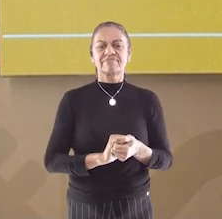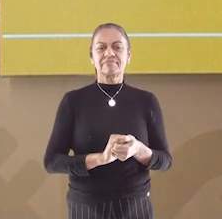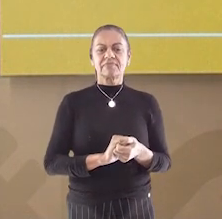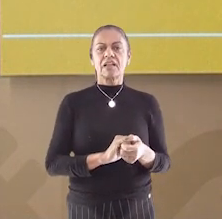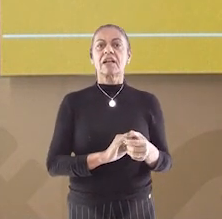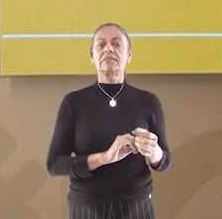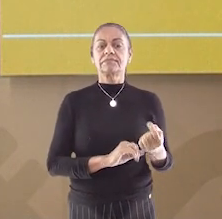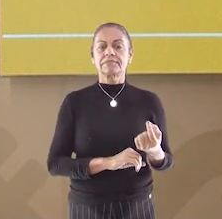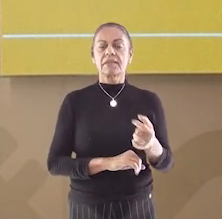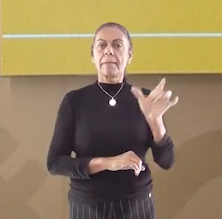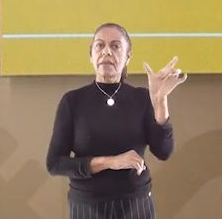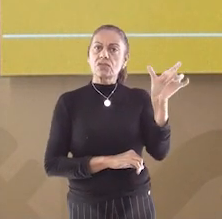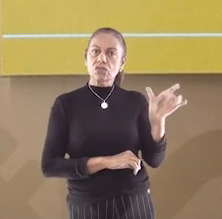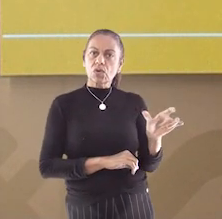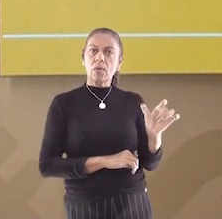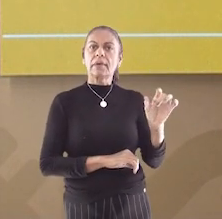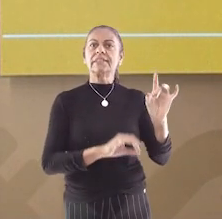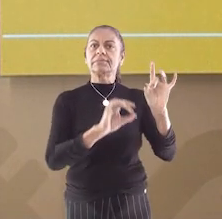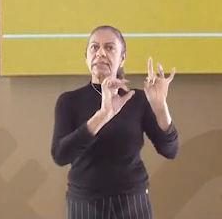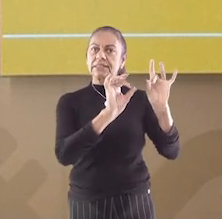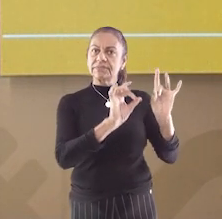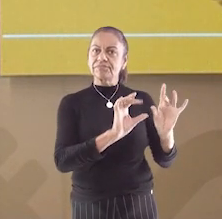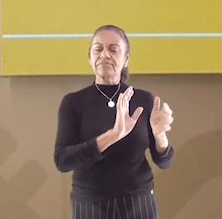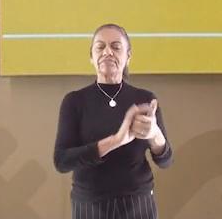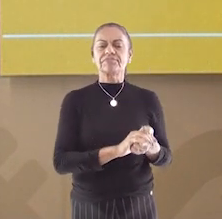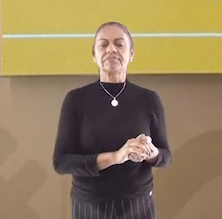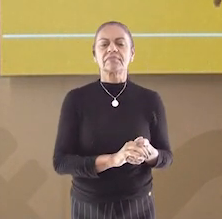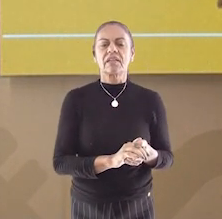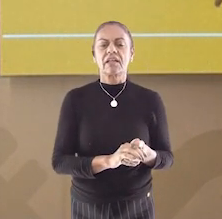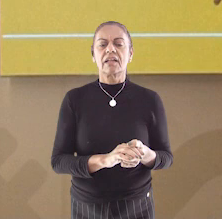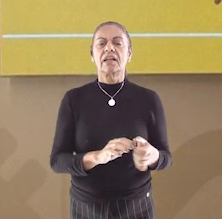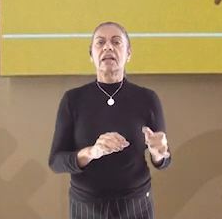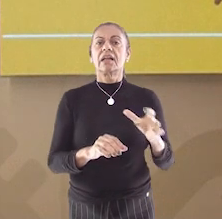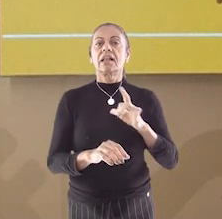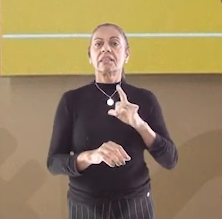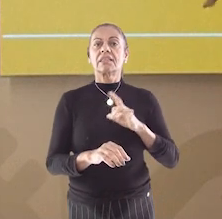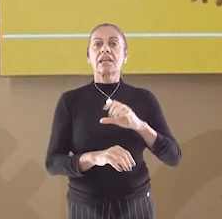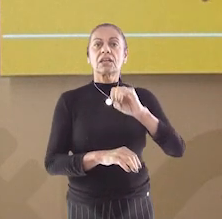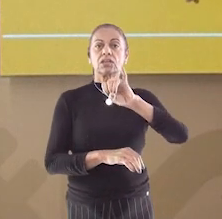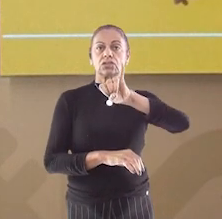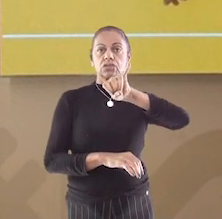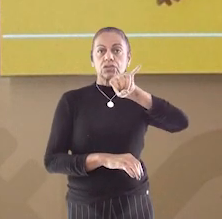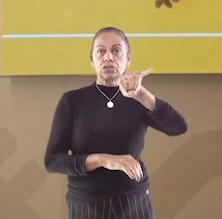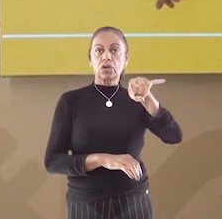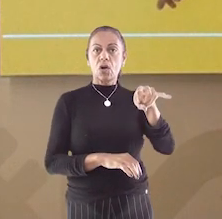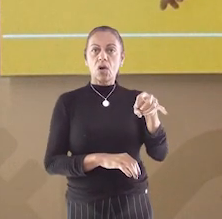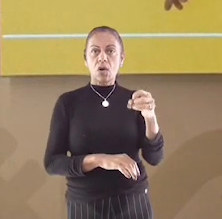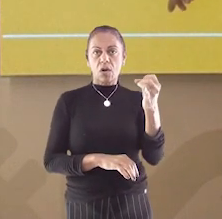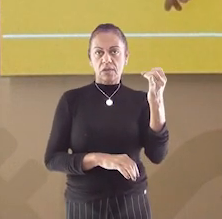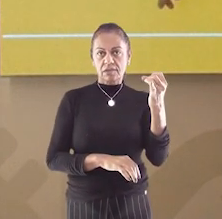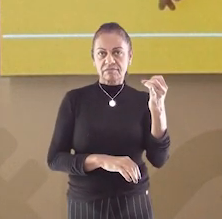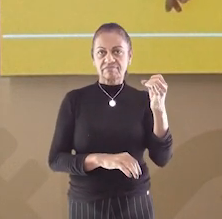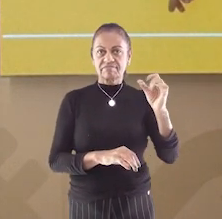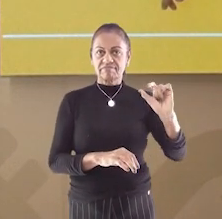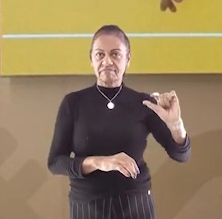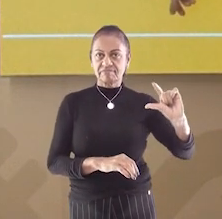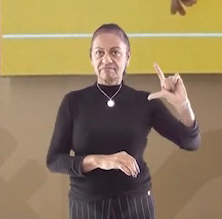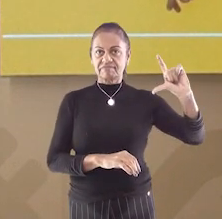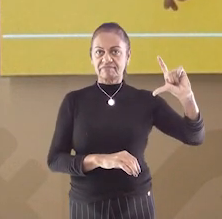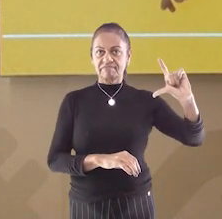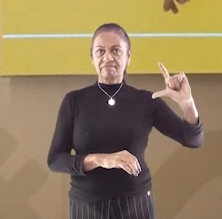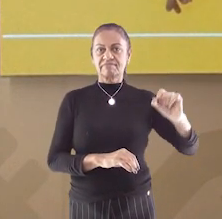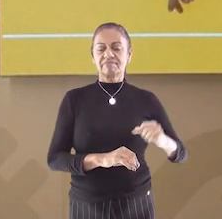Júlias, ainda assim o nome Júlia se trata de pessoa específica, ok? Tem a inicial J,